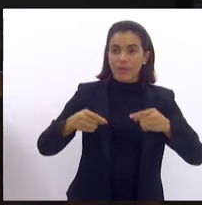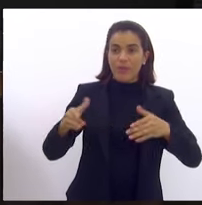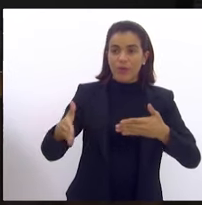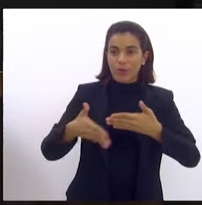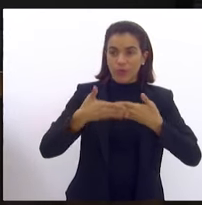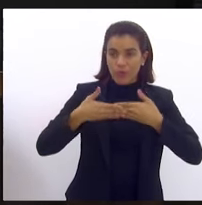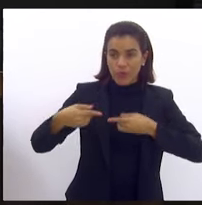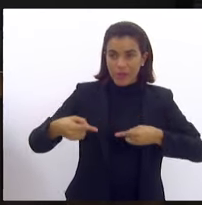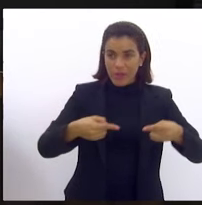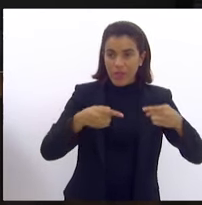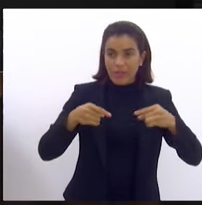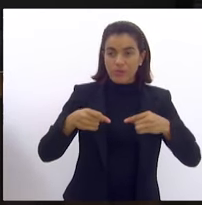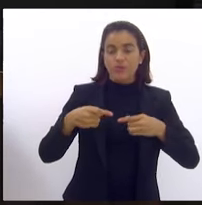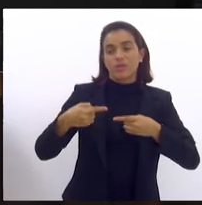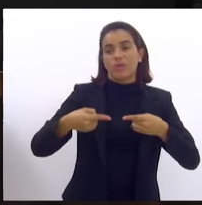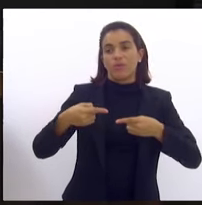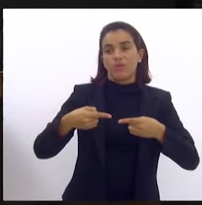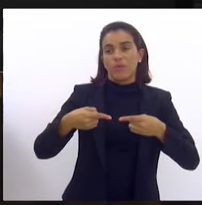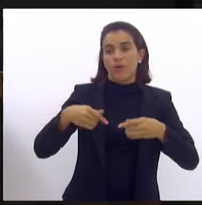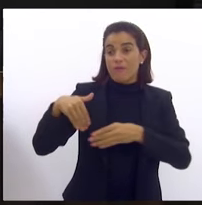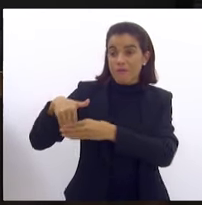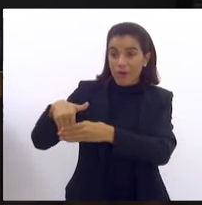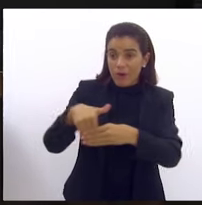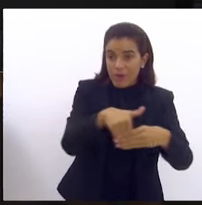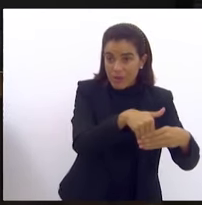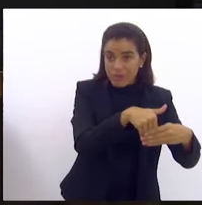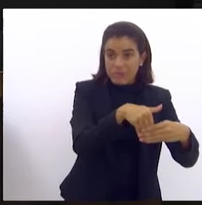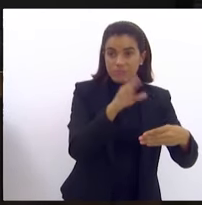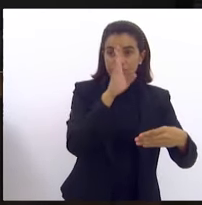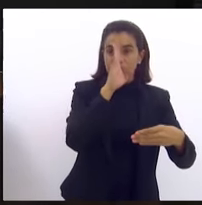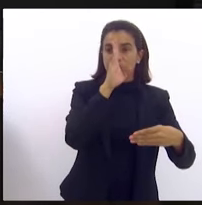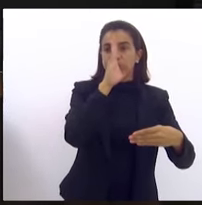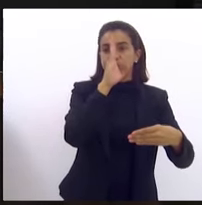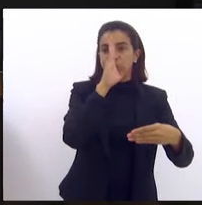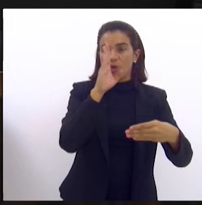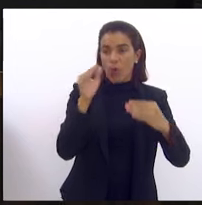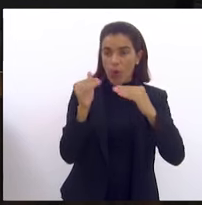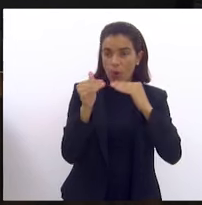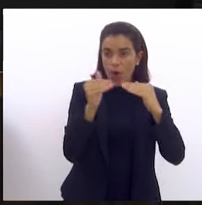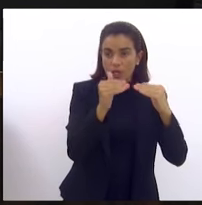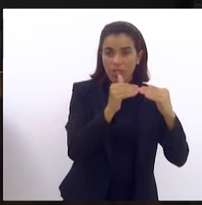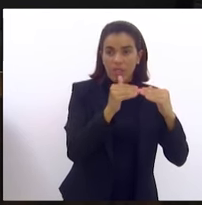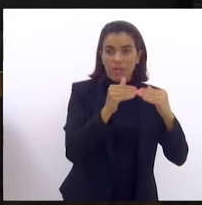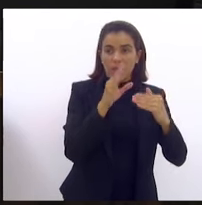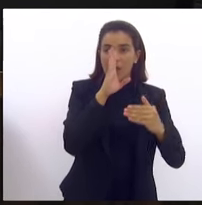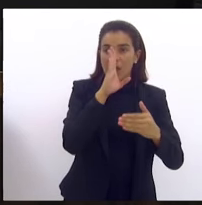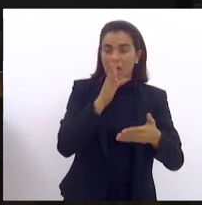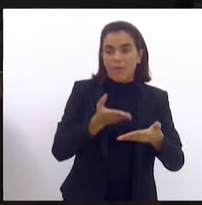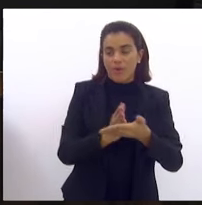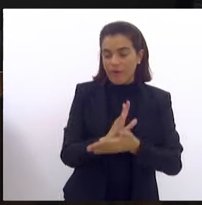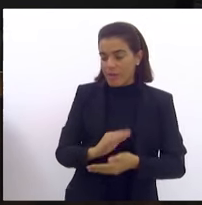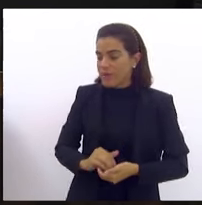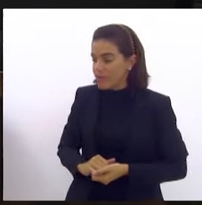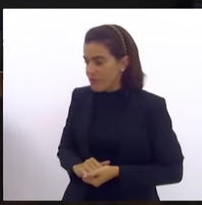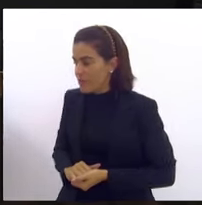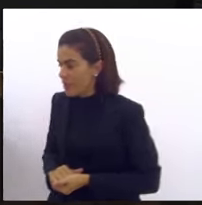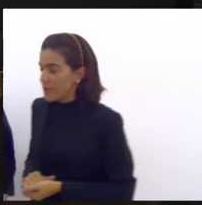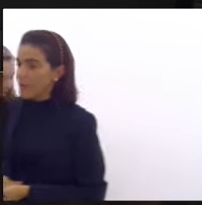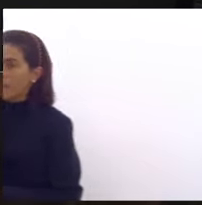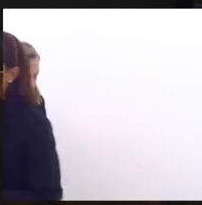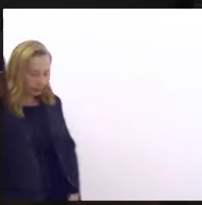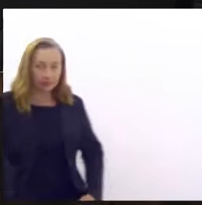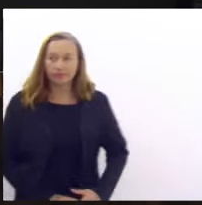havendo quem queira discutir, encerrada a discussão, em votação. Senhores que aprovam, permaneçam como estão. Aprovado,